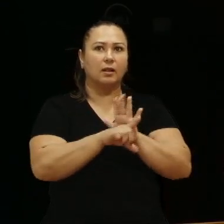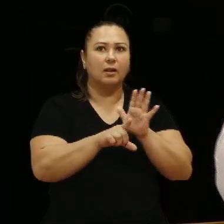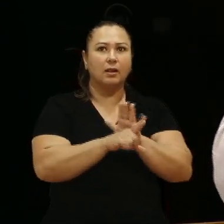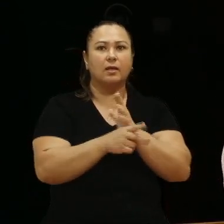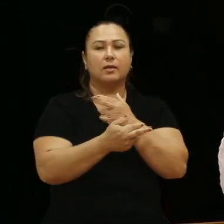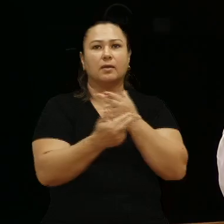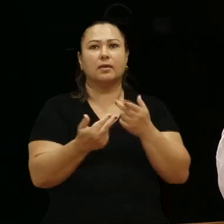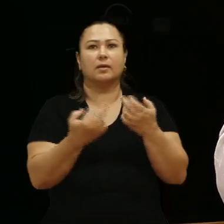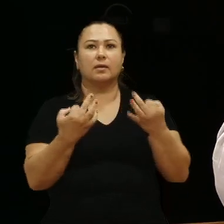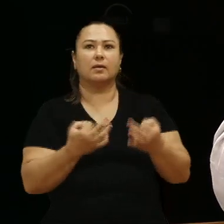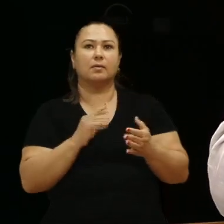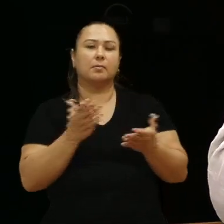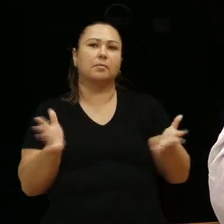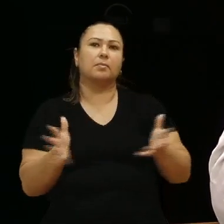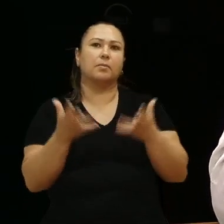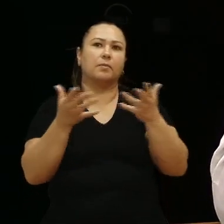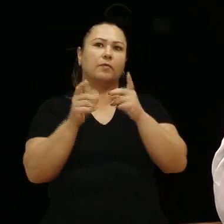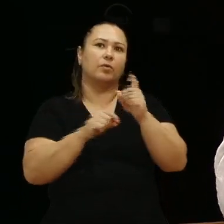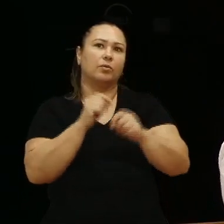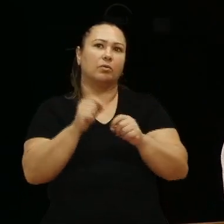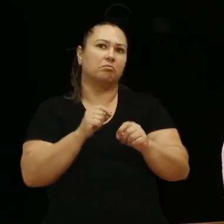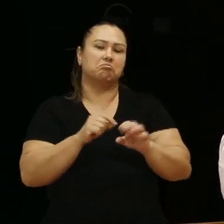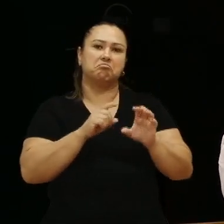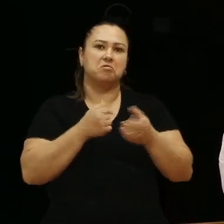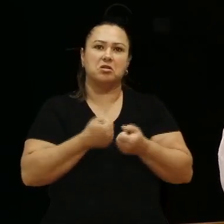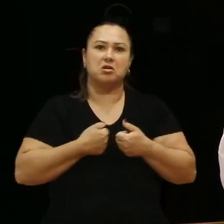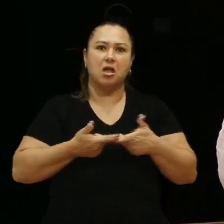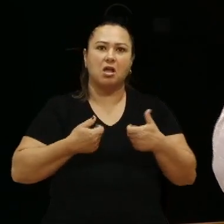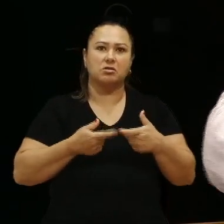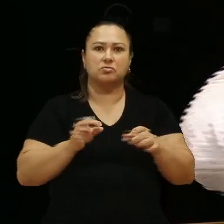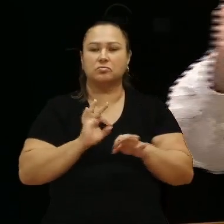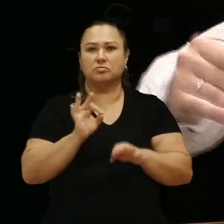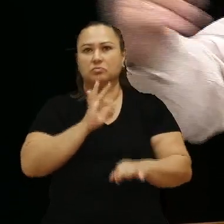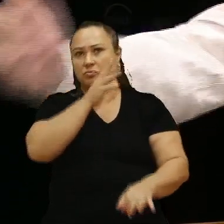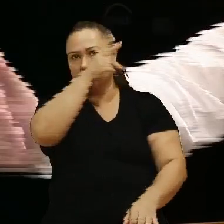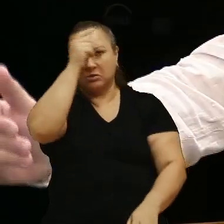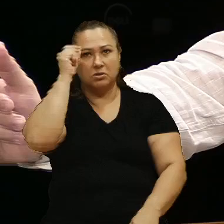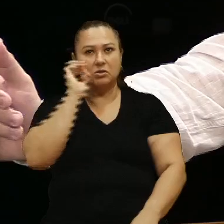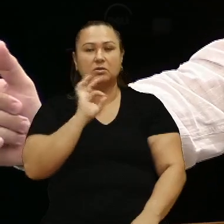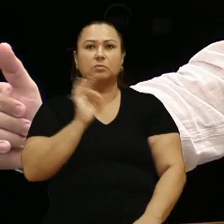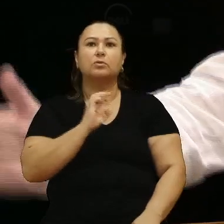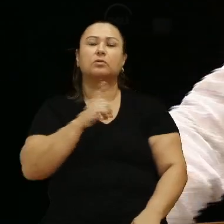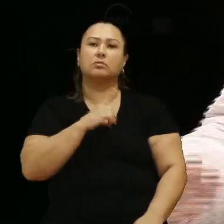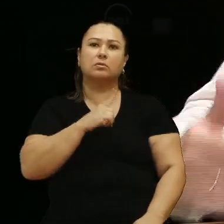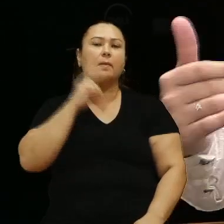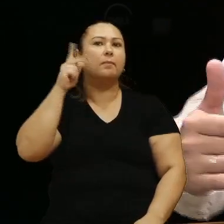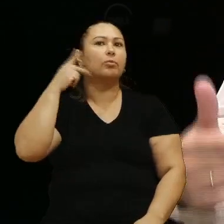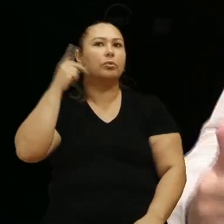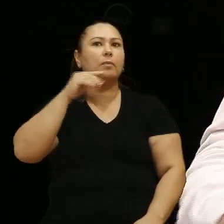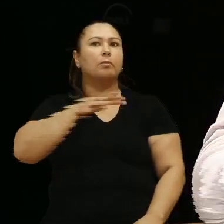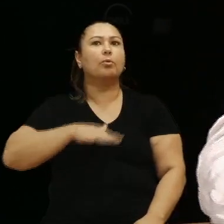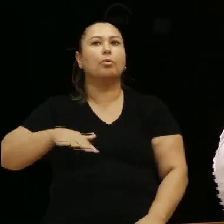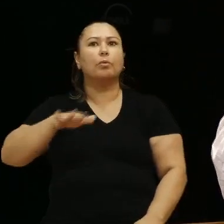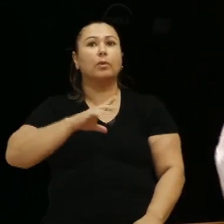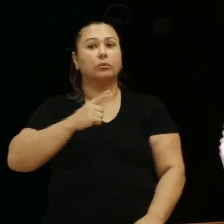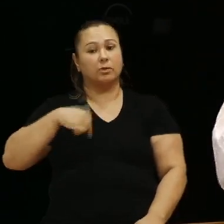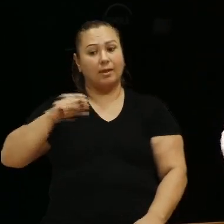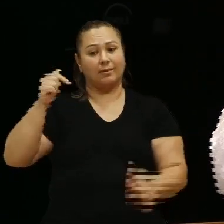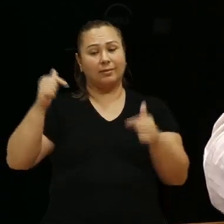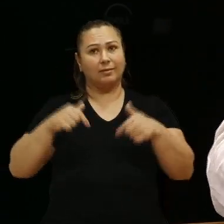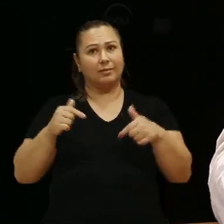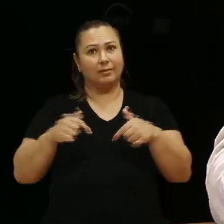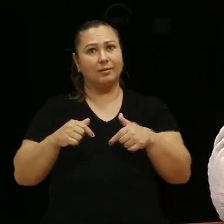perfeito, não promove despesas ao município e, mais do que isso, determina uma política pública. E nós estamos aqui para